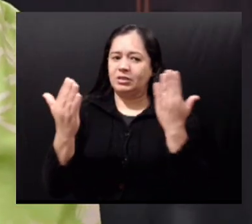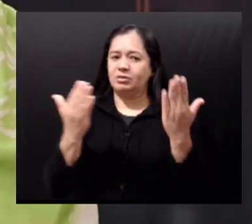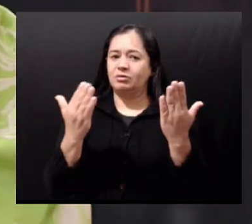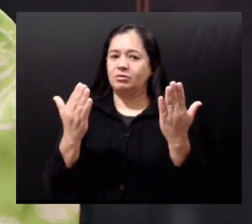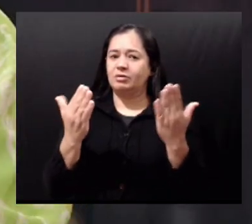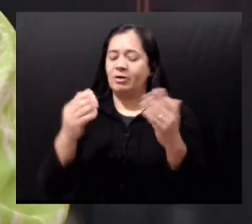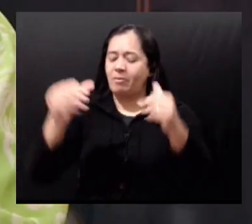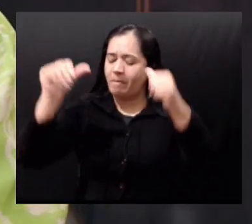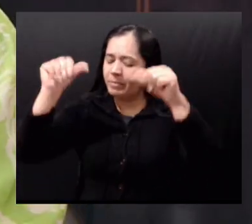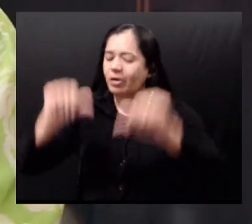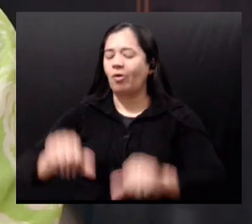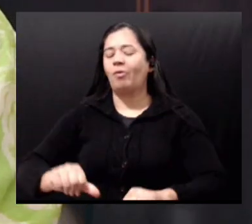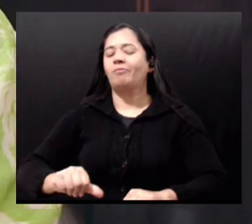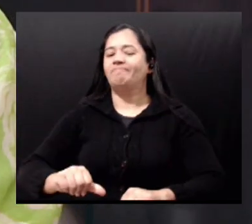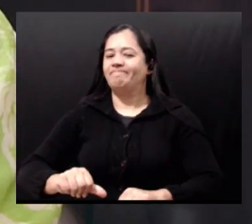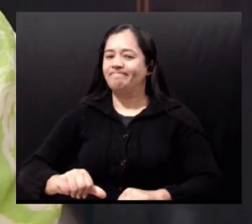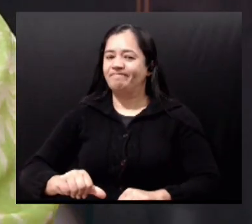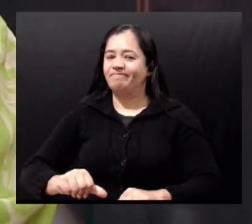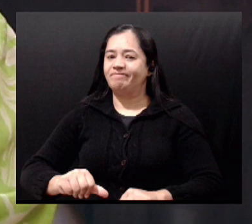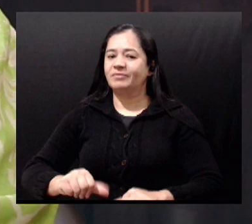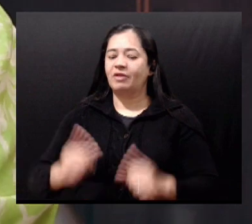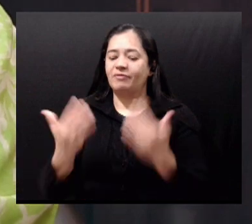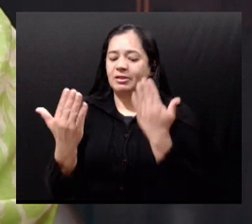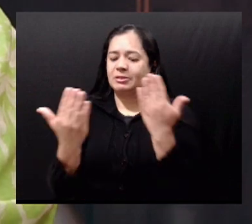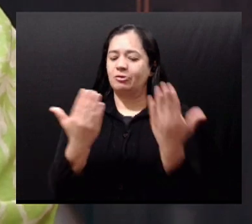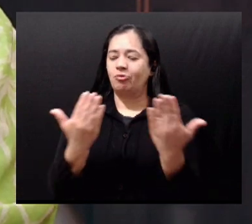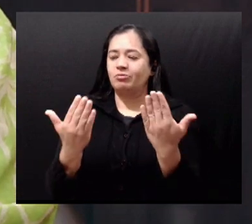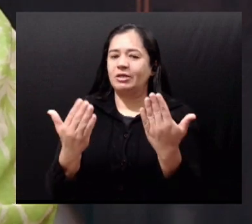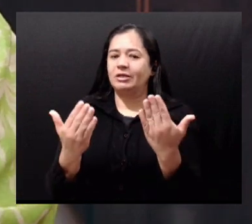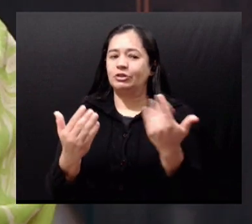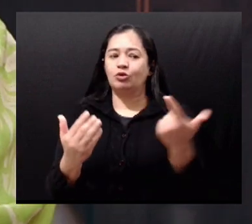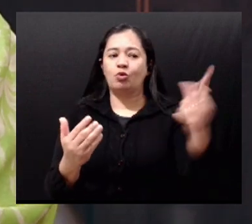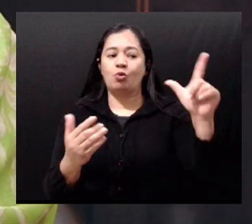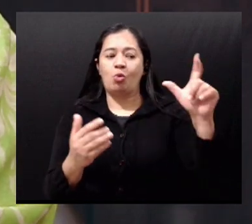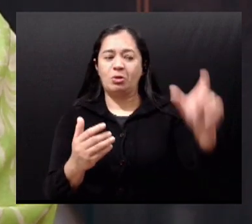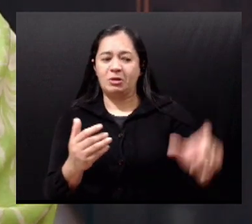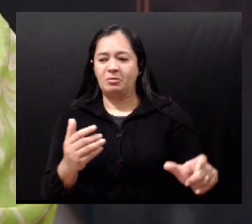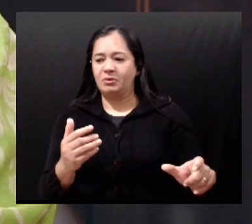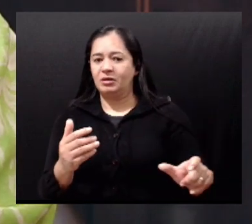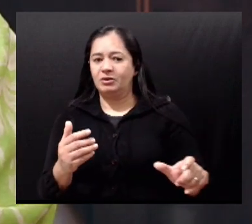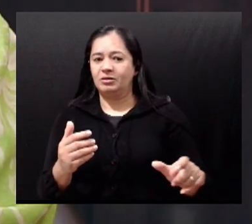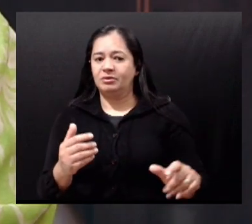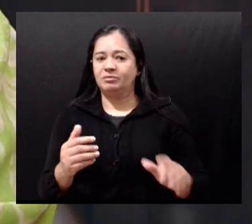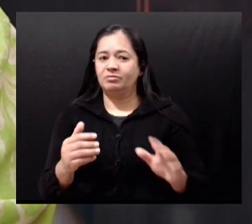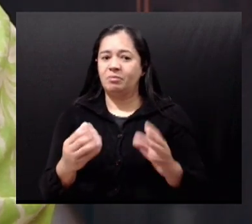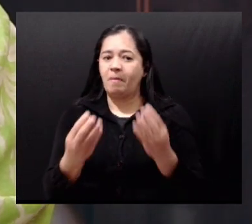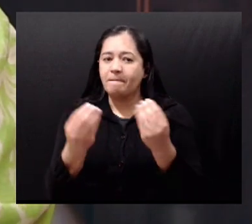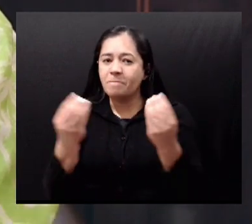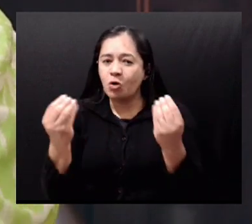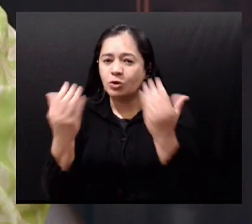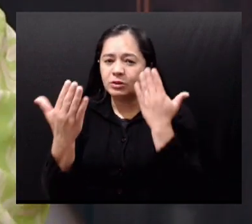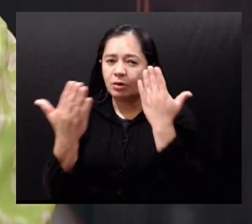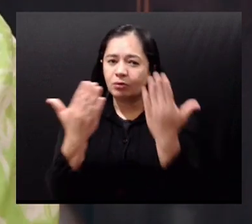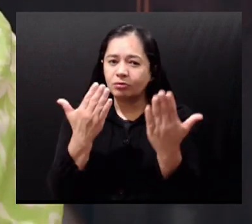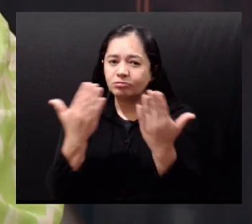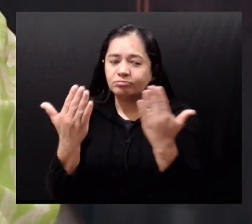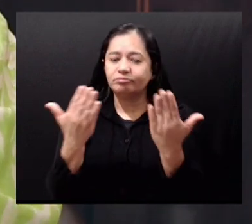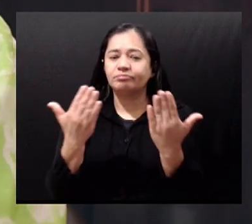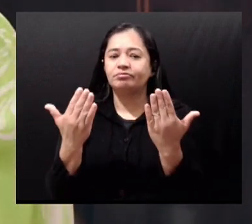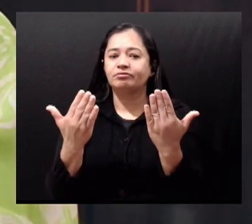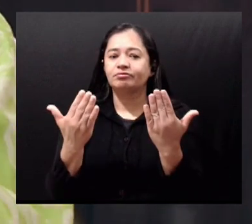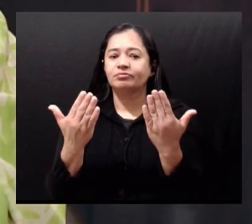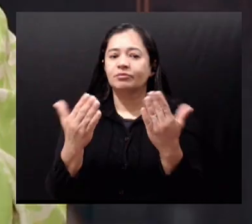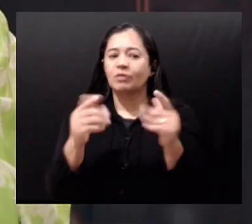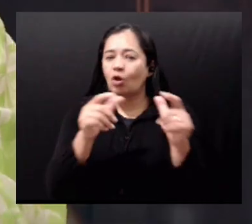mesmo, aham. Eu acho que é o pior, tá. Ricardo, excesso de comparações, aonde você chega